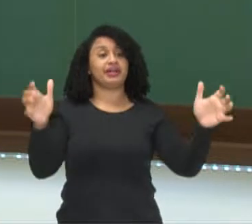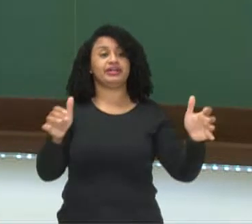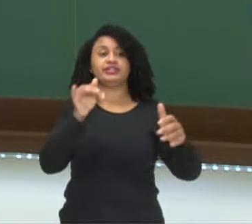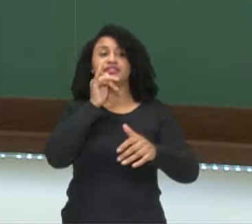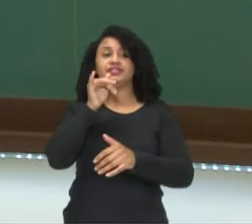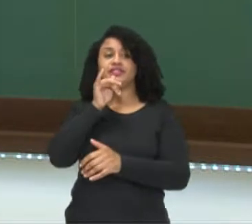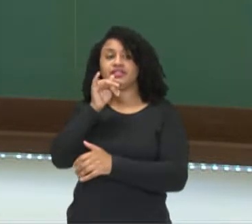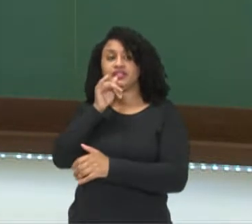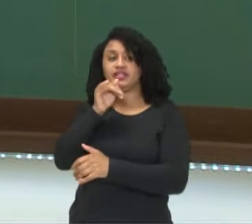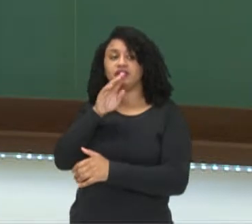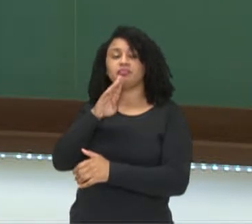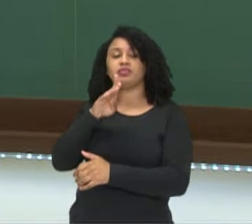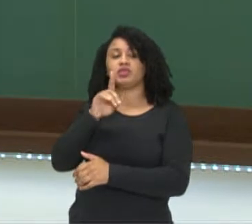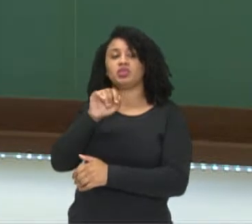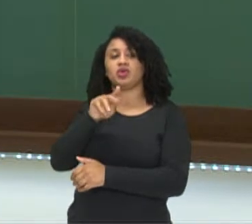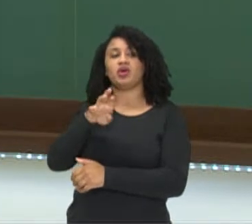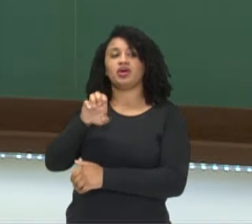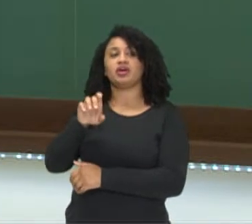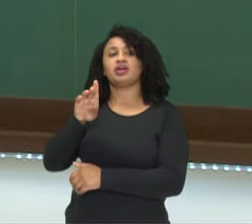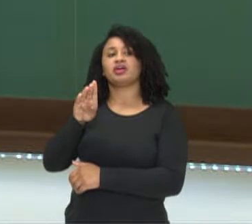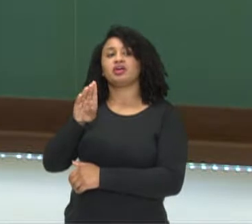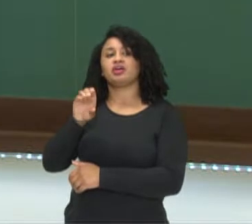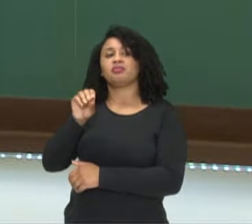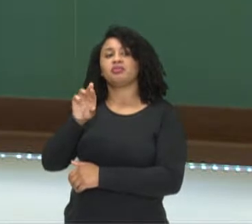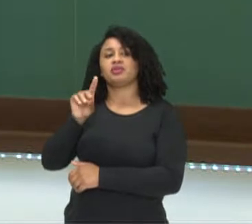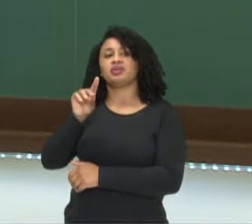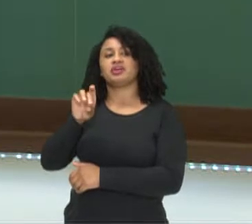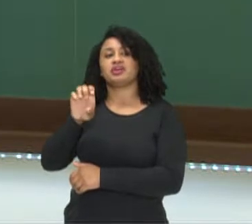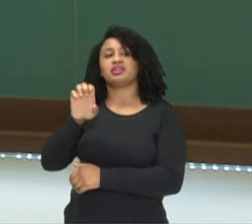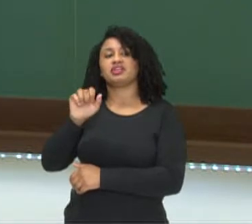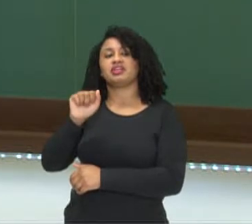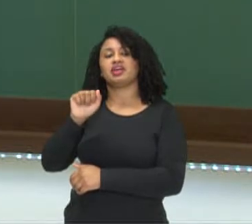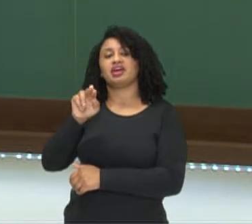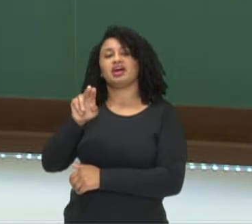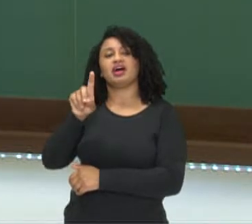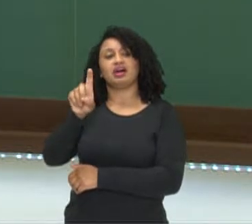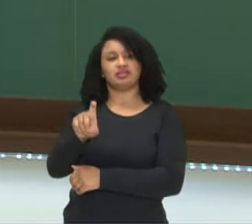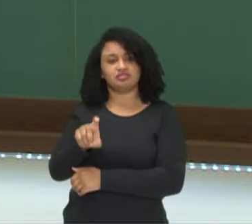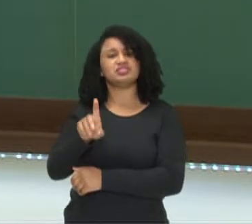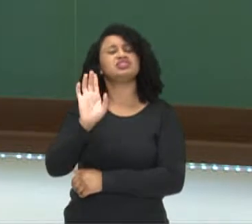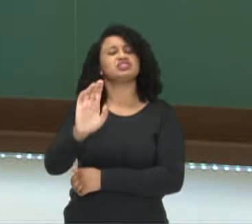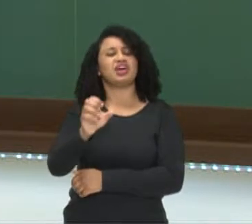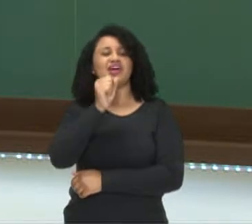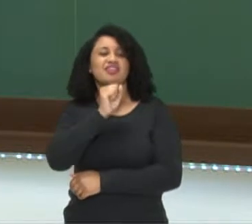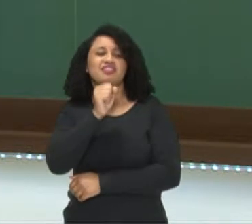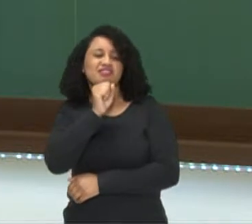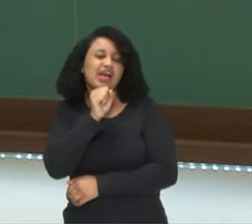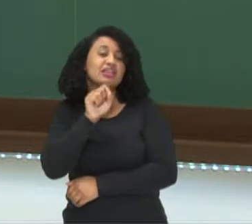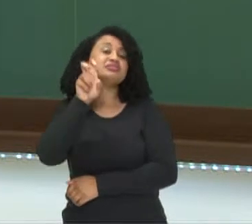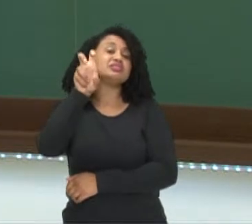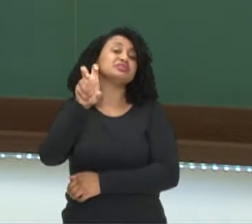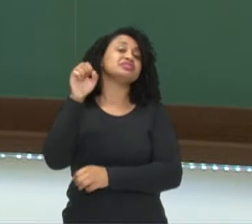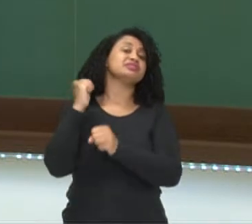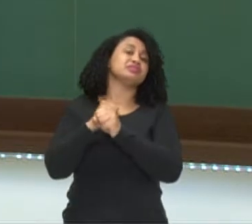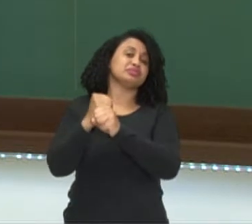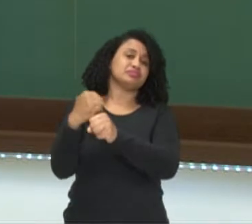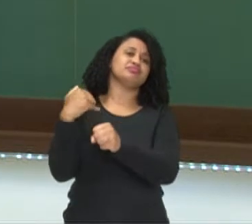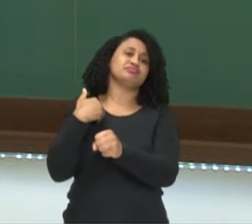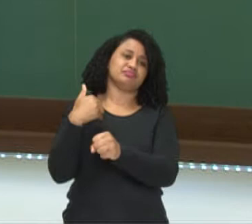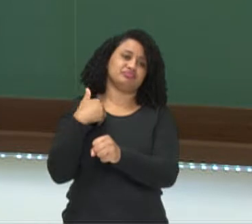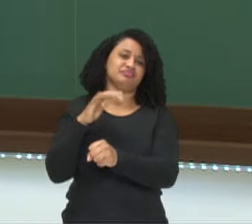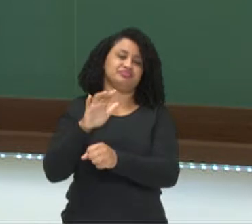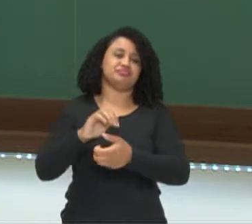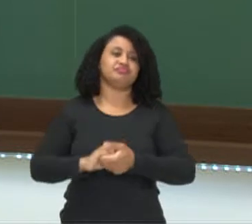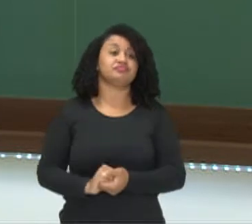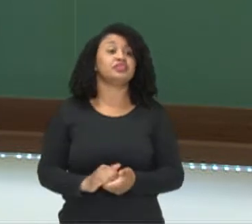Bordeaux, já são consideradas idosas. Olha que dó, gente, a partir dos 5 anos. Já é um velhinho.